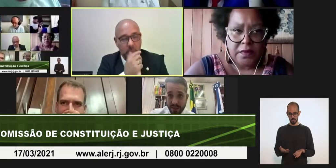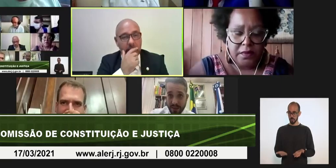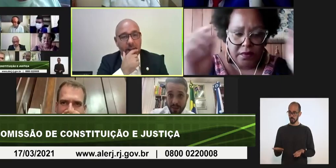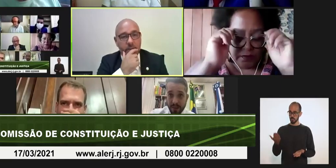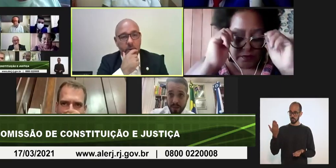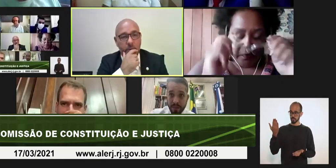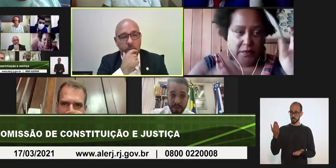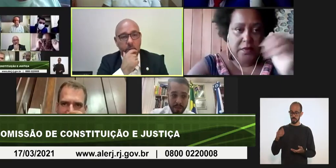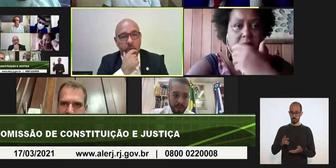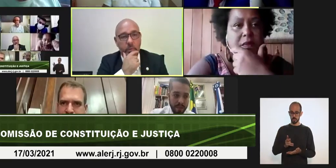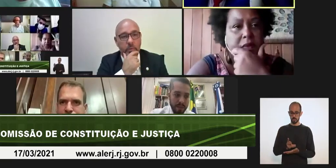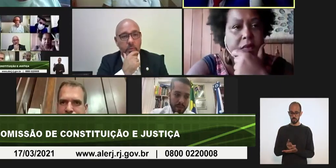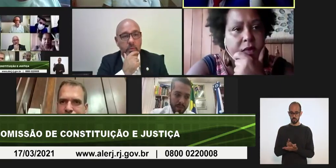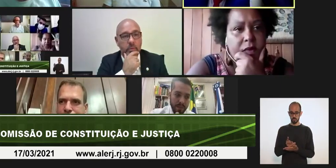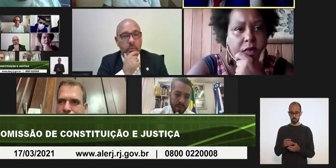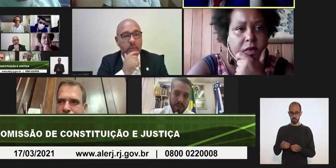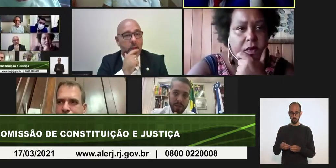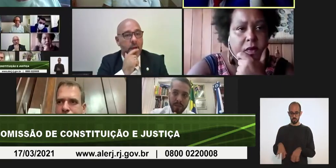Pois não, presidente.